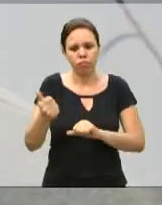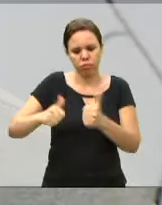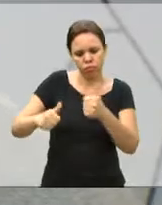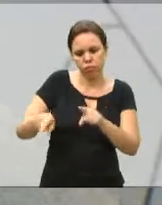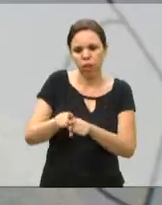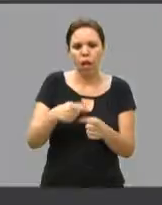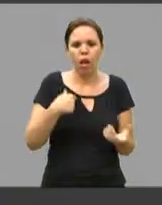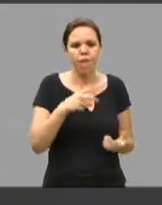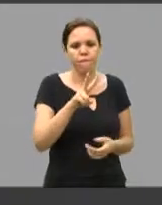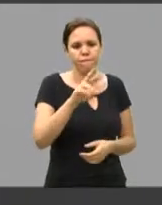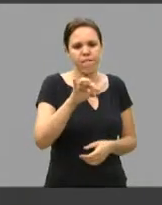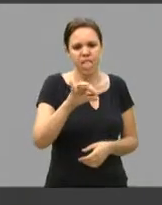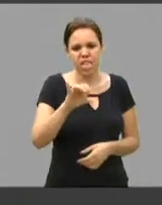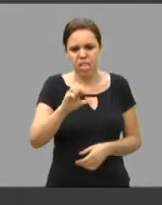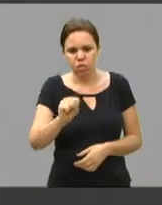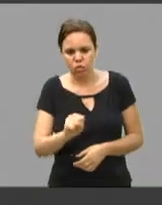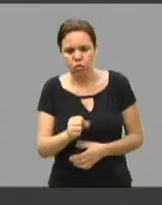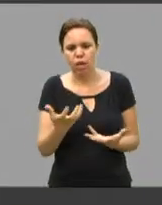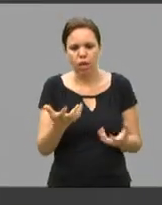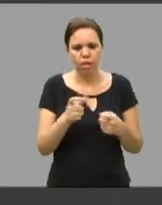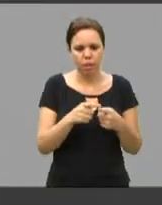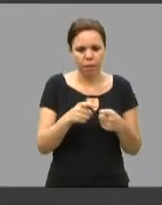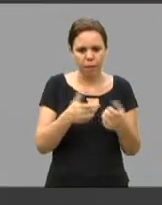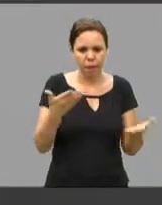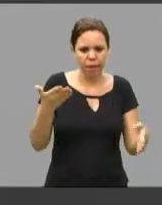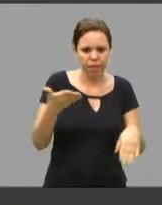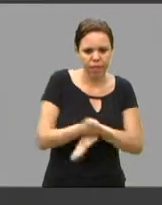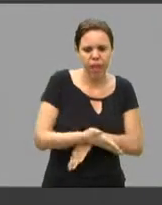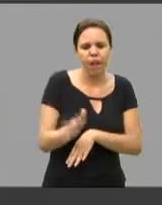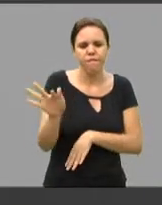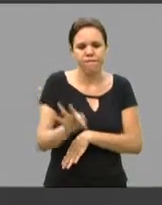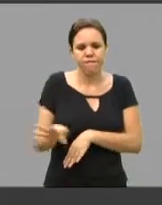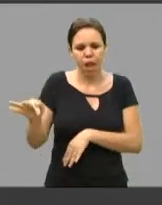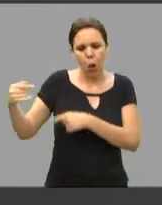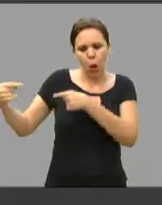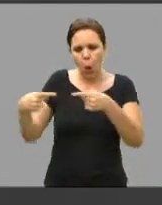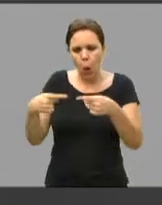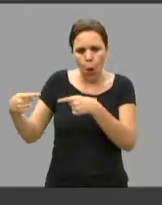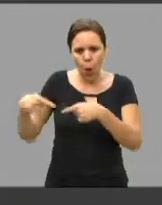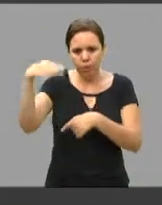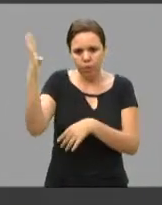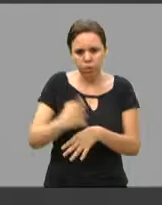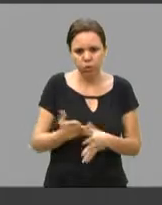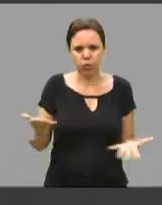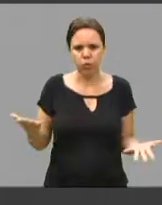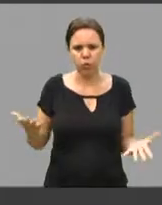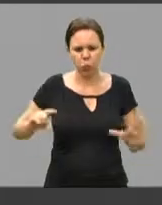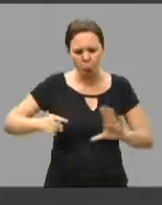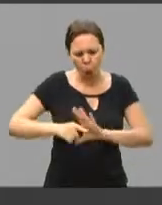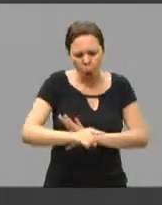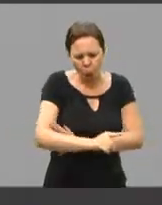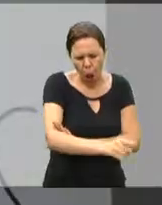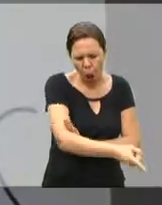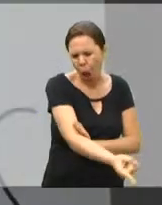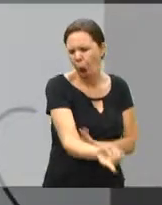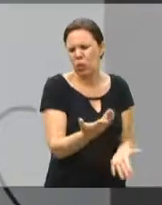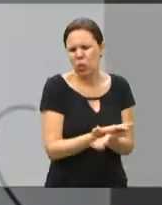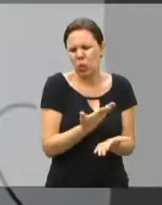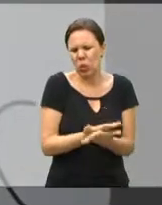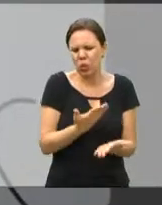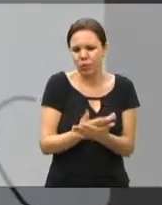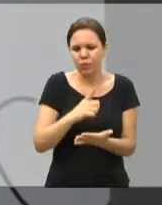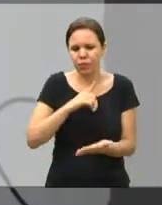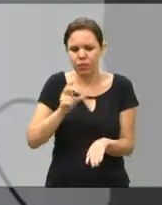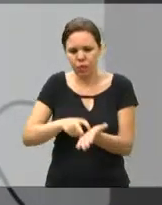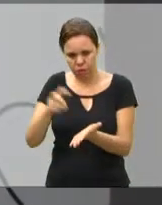ser médico. Para entrar numa das faculdades mais concorridas, ele enfiou a cara nos estudos. Tem as aulas